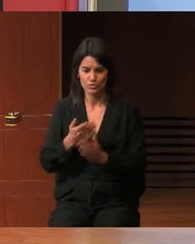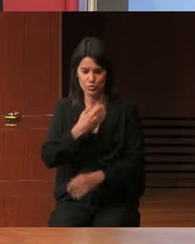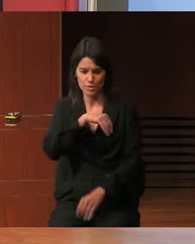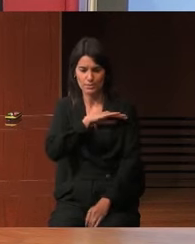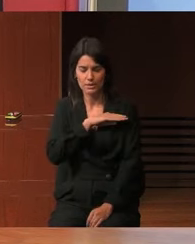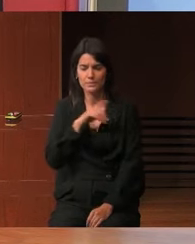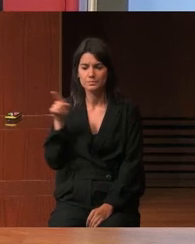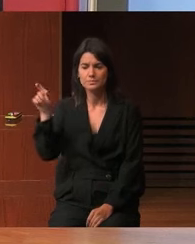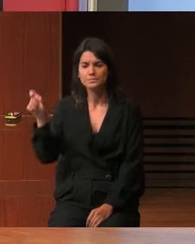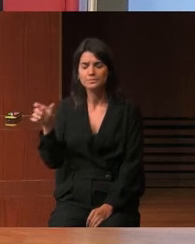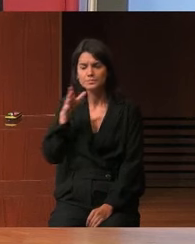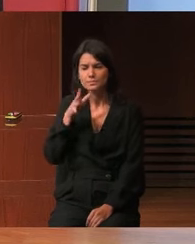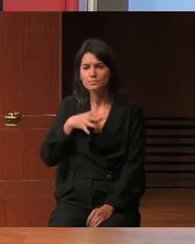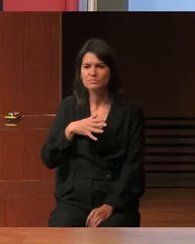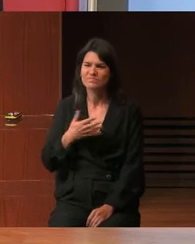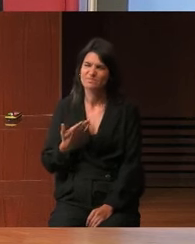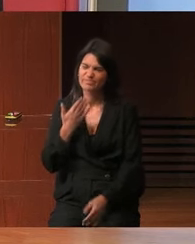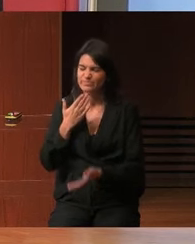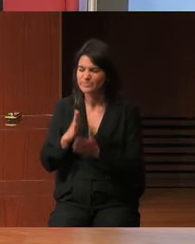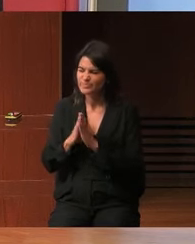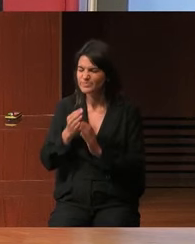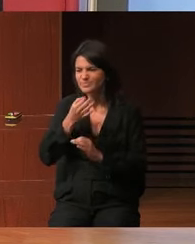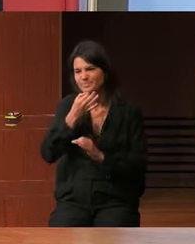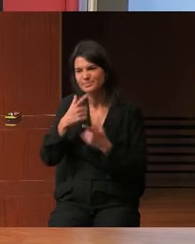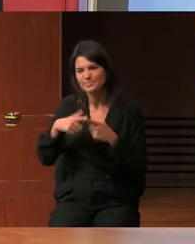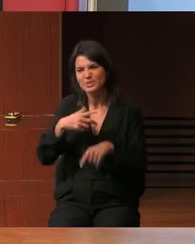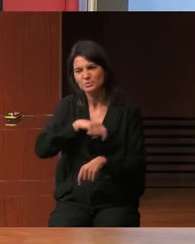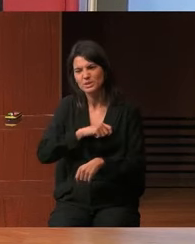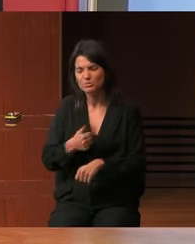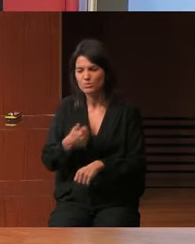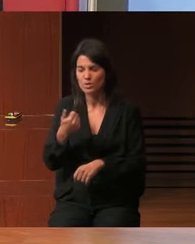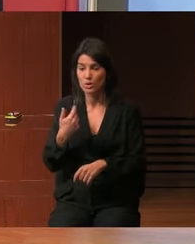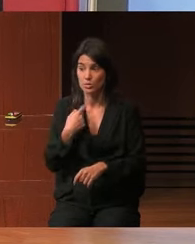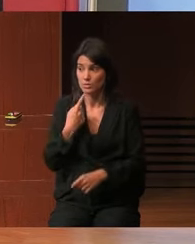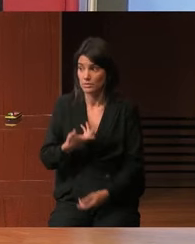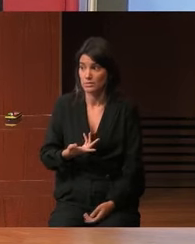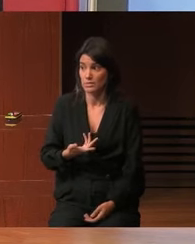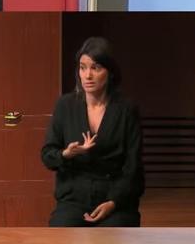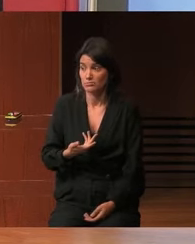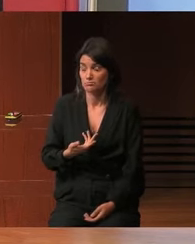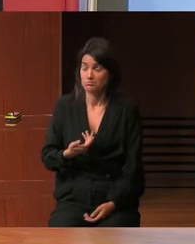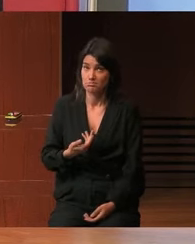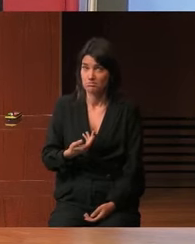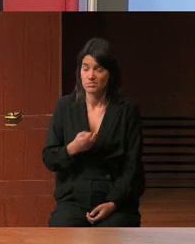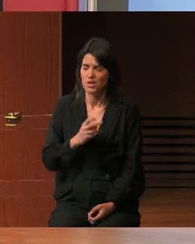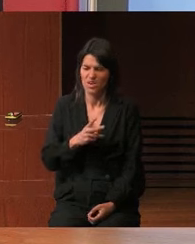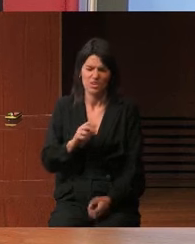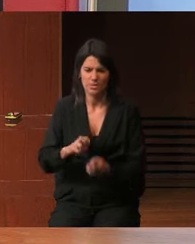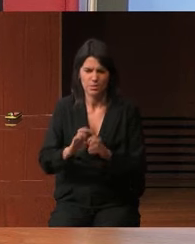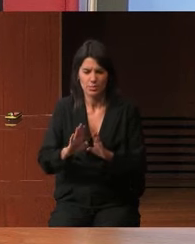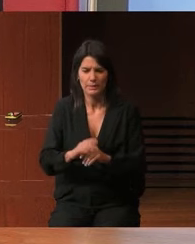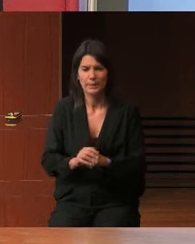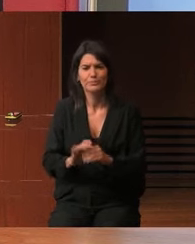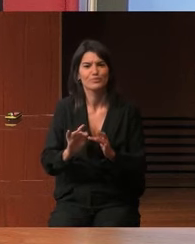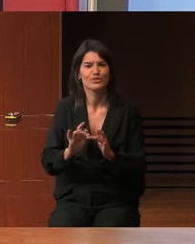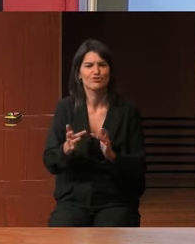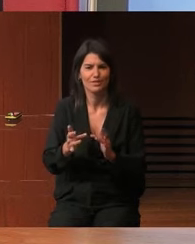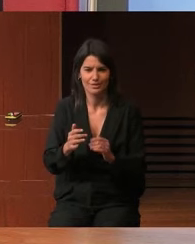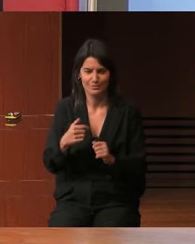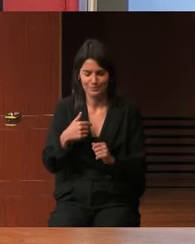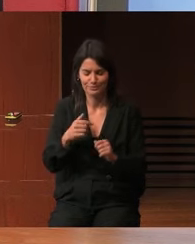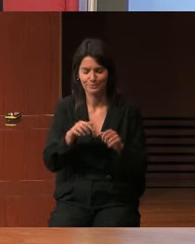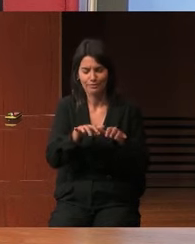e ele disse-me, epá, se pudesses falar em espanhol era melhor e tal. Eu, epá, bom, não há problema. Fui ao chat, traduzi o